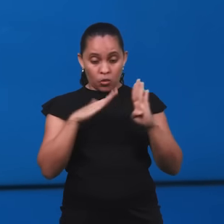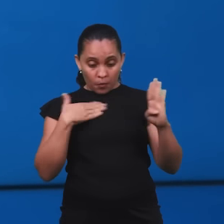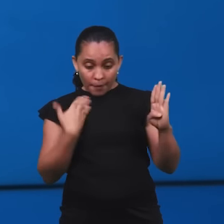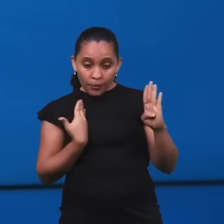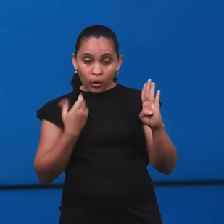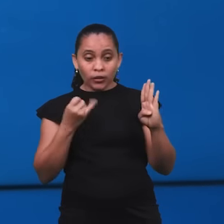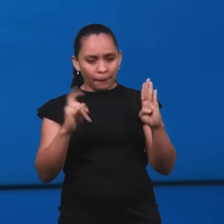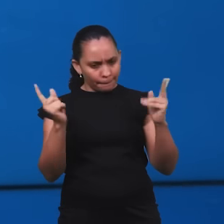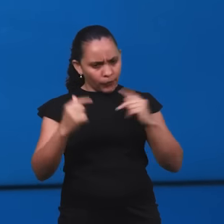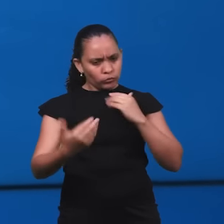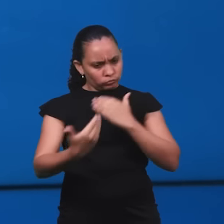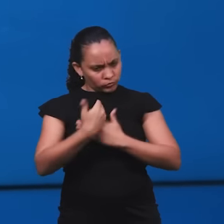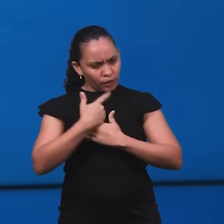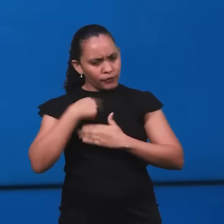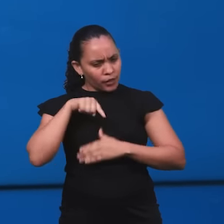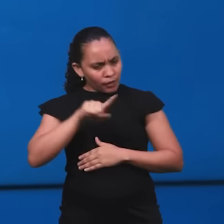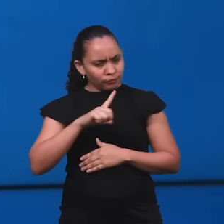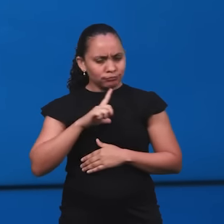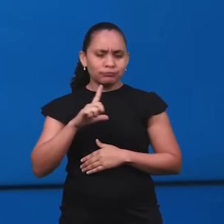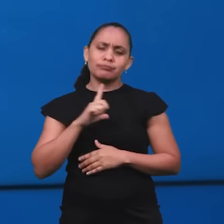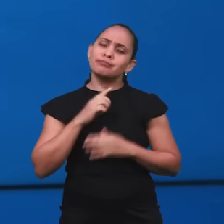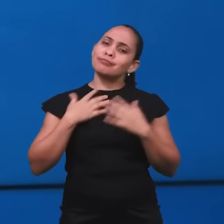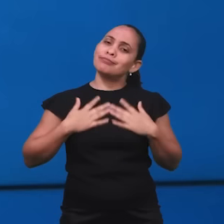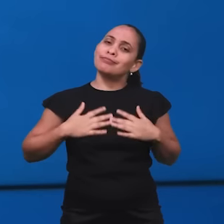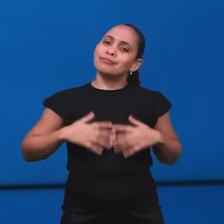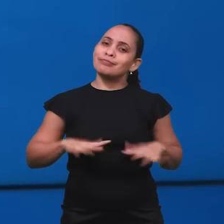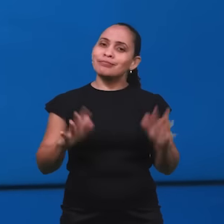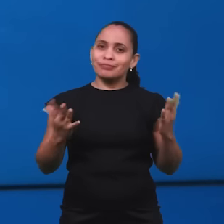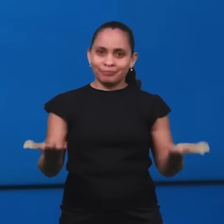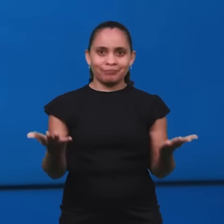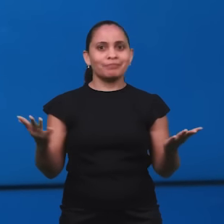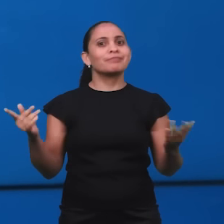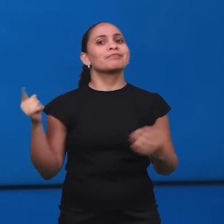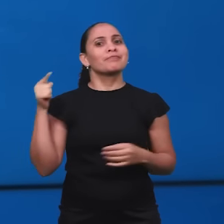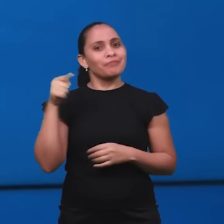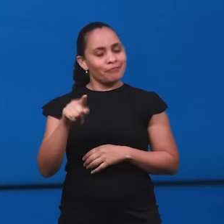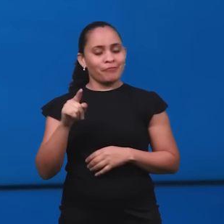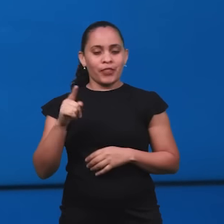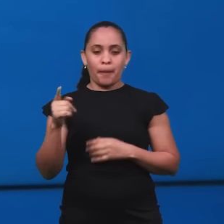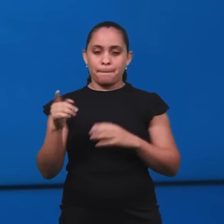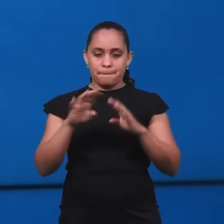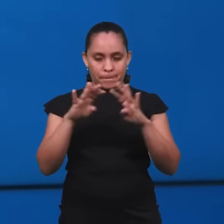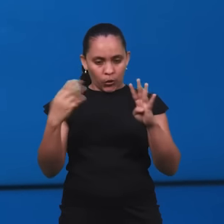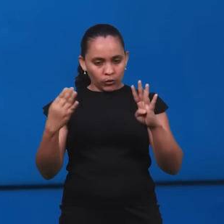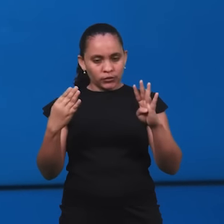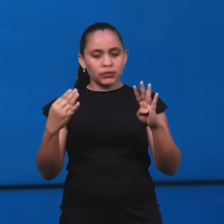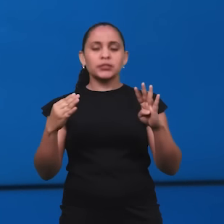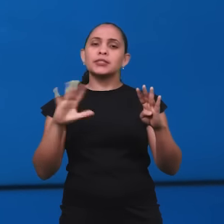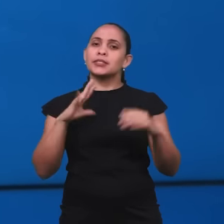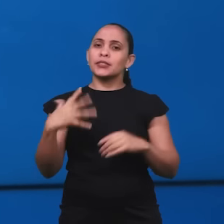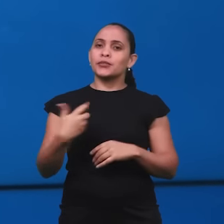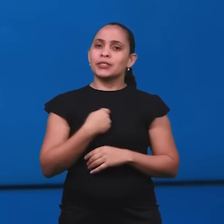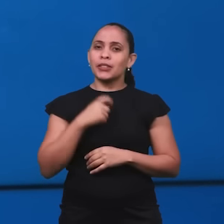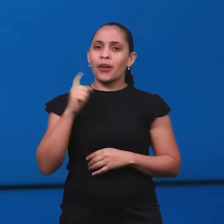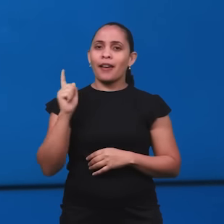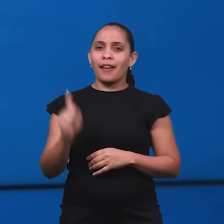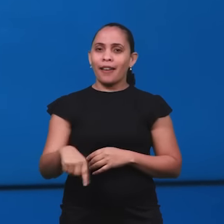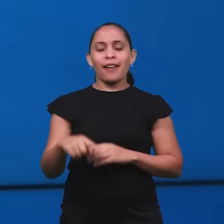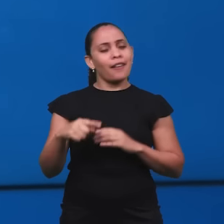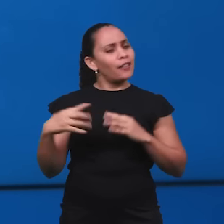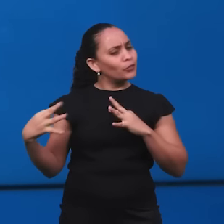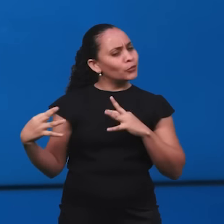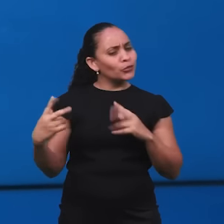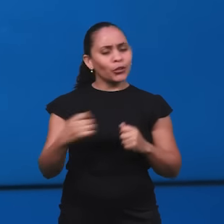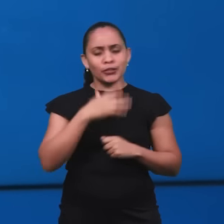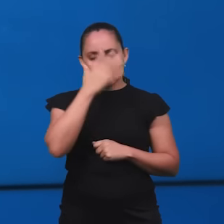salvar-se-á, entrará e sairá e achará pastagem. Então, a porta da salvação, ela é ampla. Por quê? Porque ela é